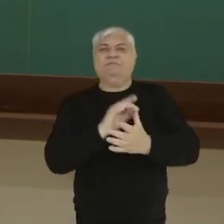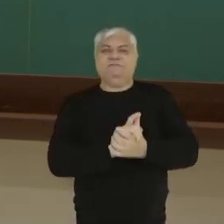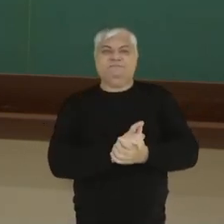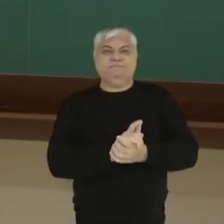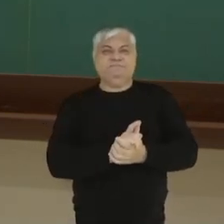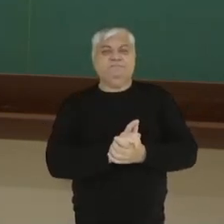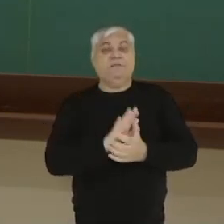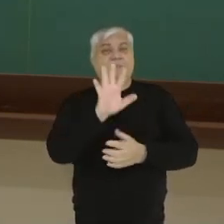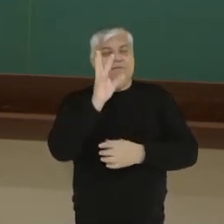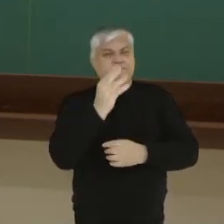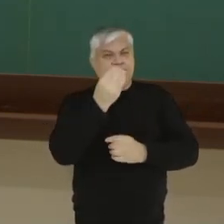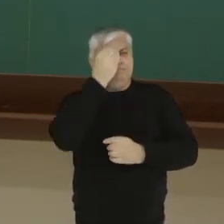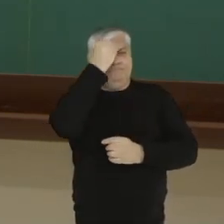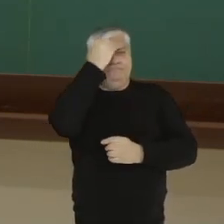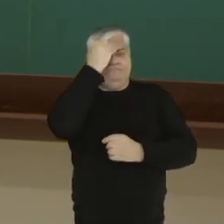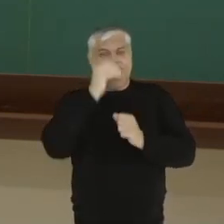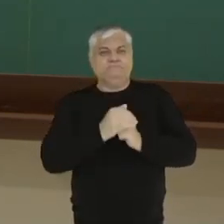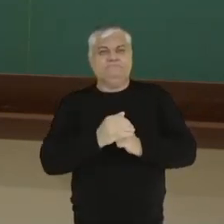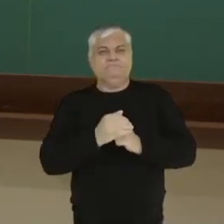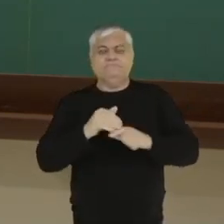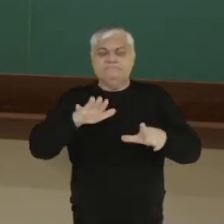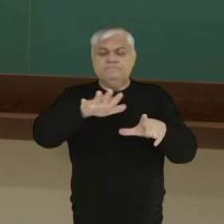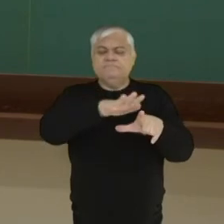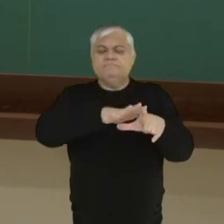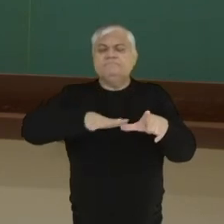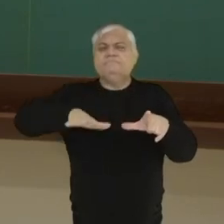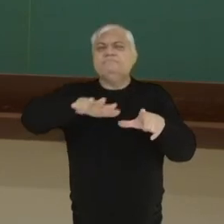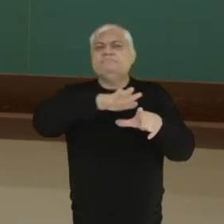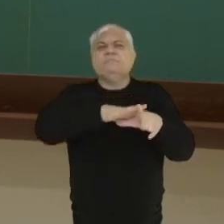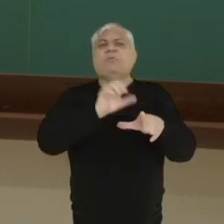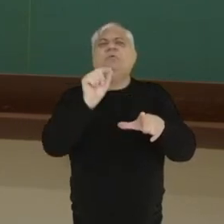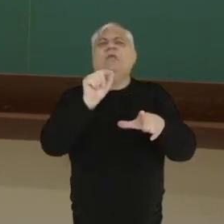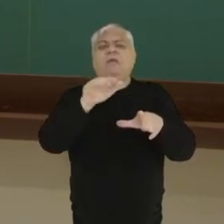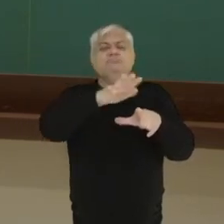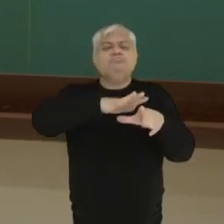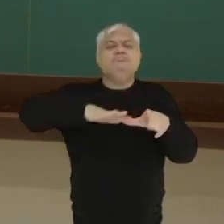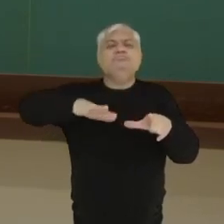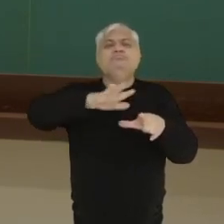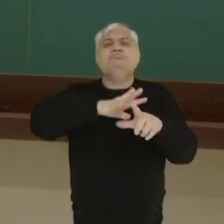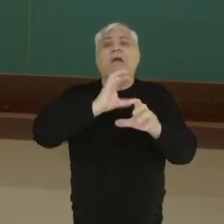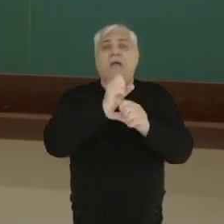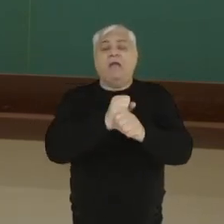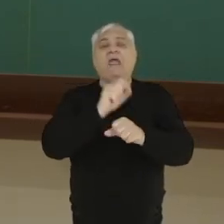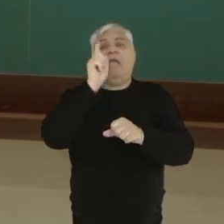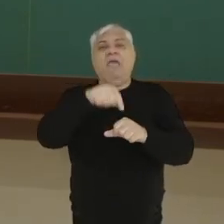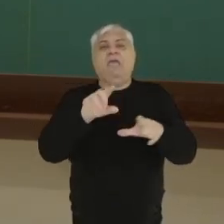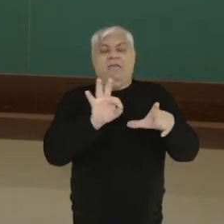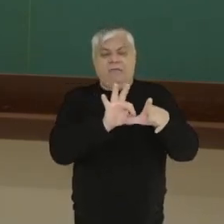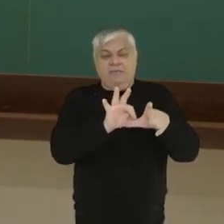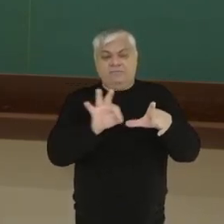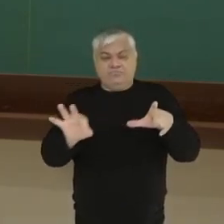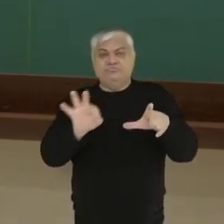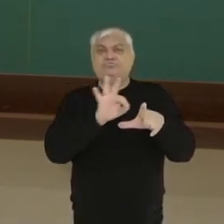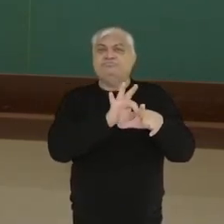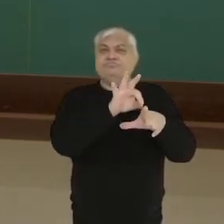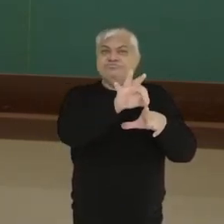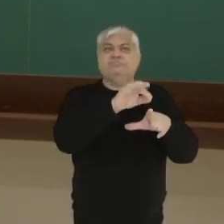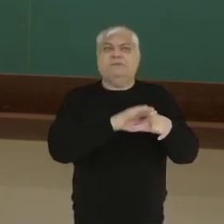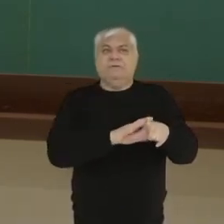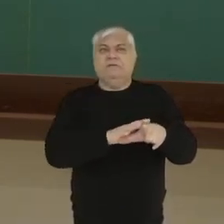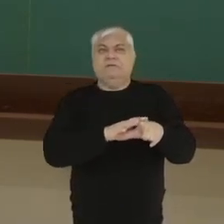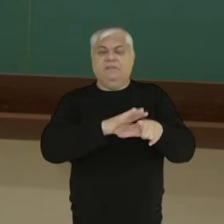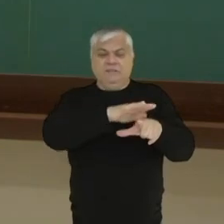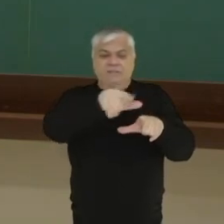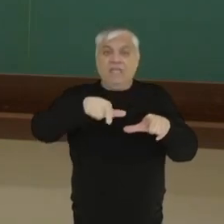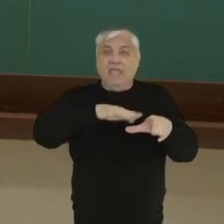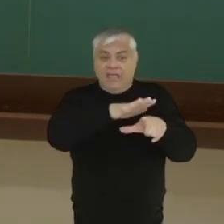Mas não se esqueça, o que é uma área de uma figura? É a medida da superfície, ou seja, a medida contida aqui dentro